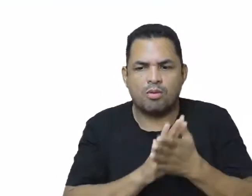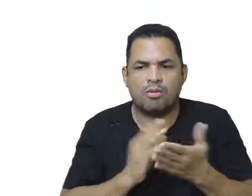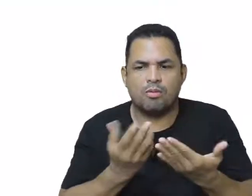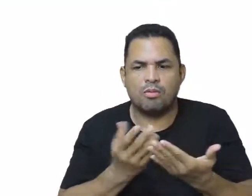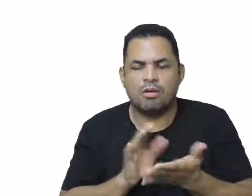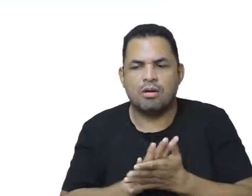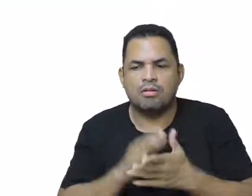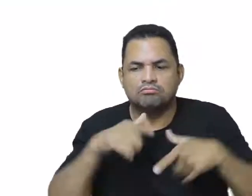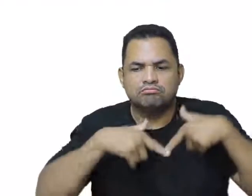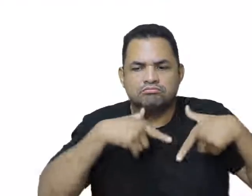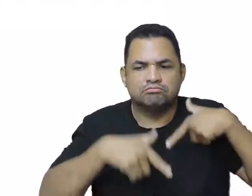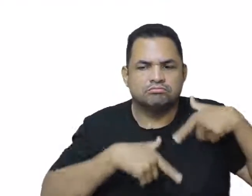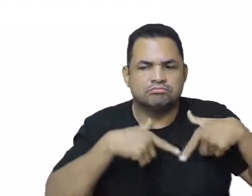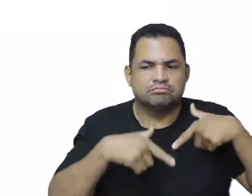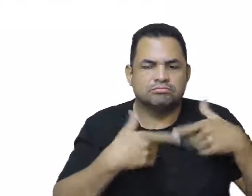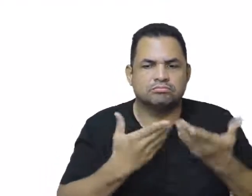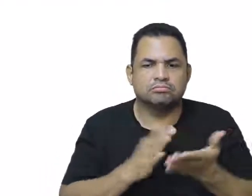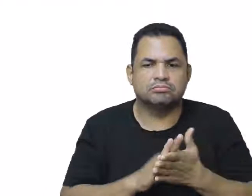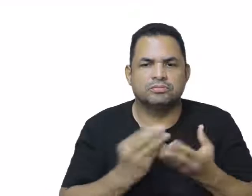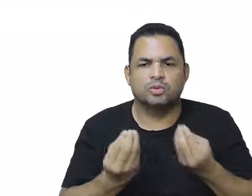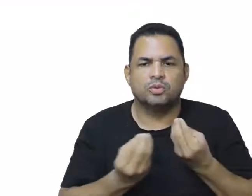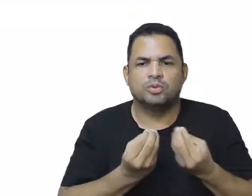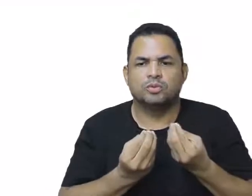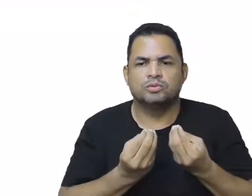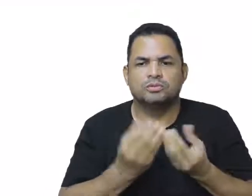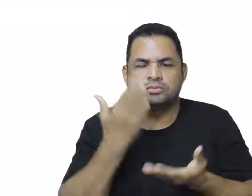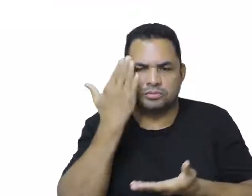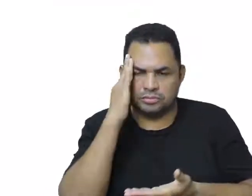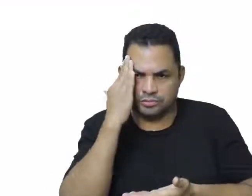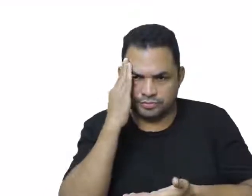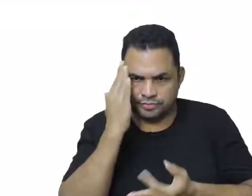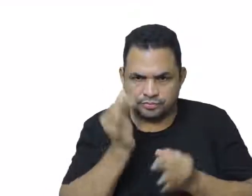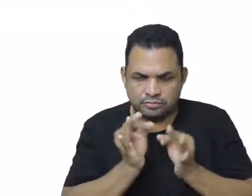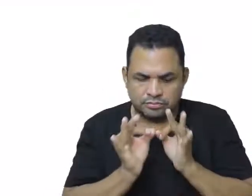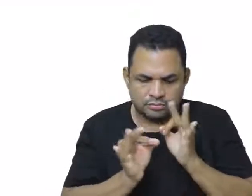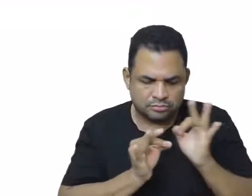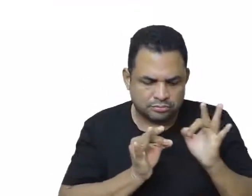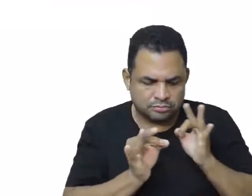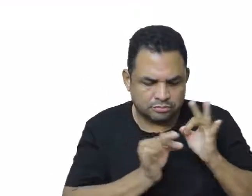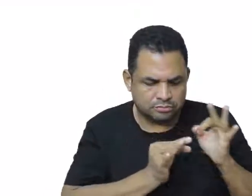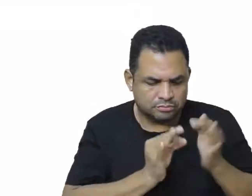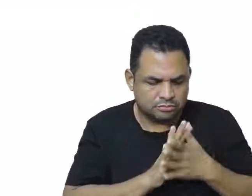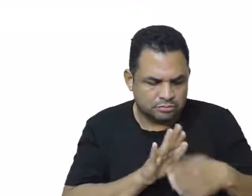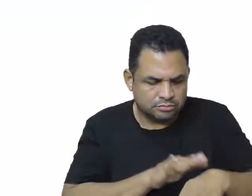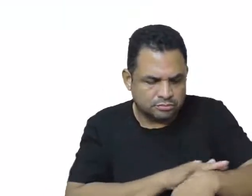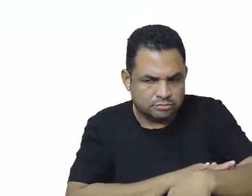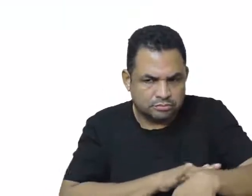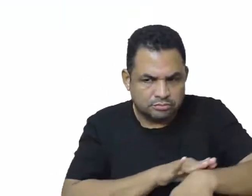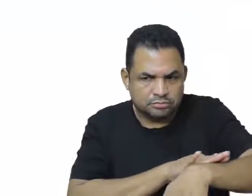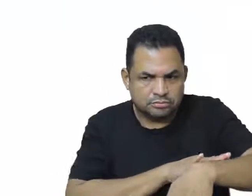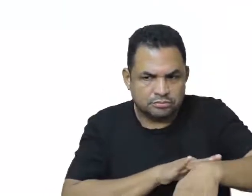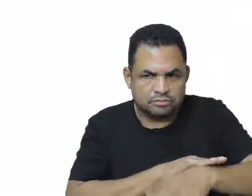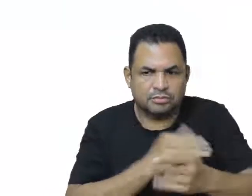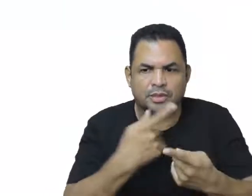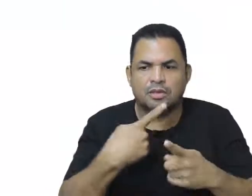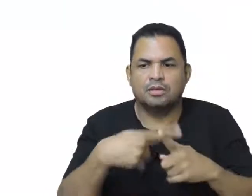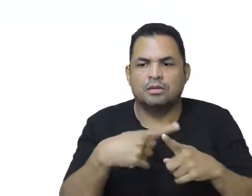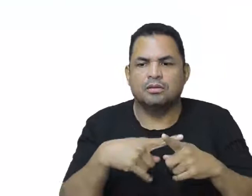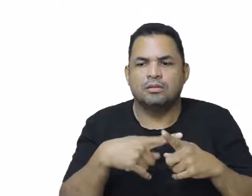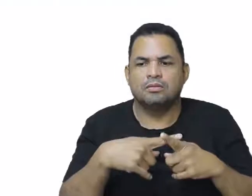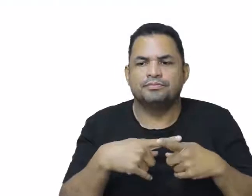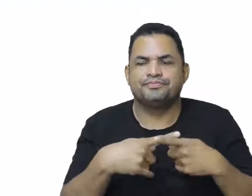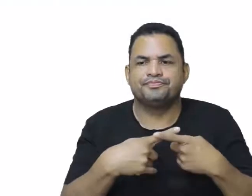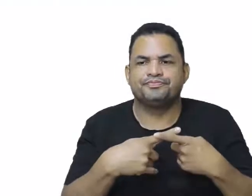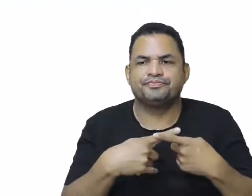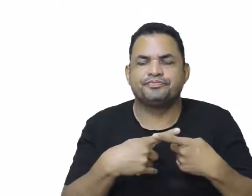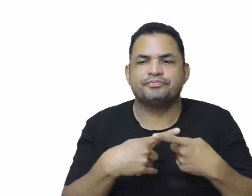Ou seja, a gente vai entender, no caso da formação dos tecidos, né, o porquê, aquilo que eu falei na